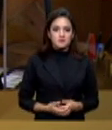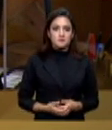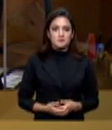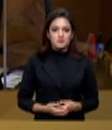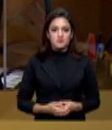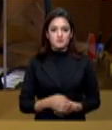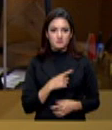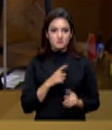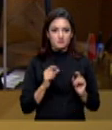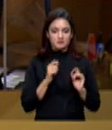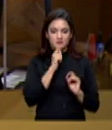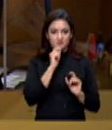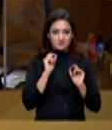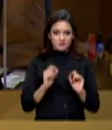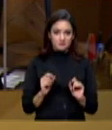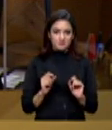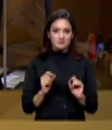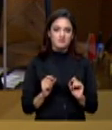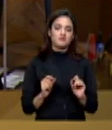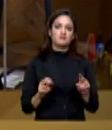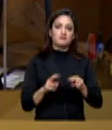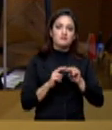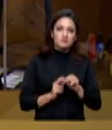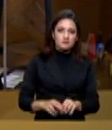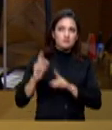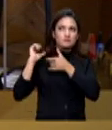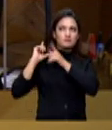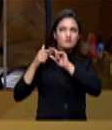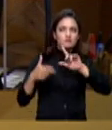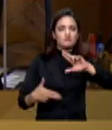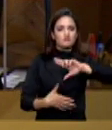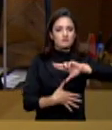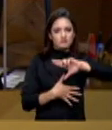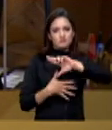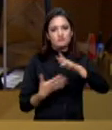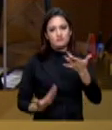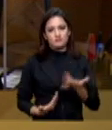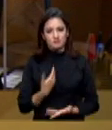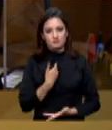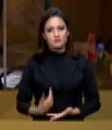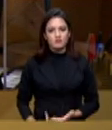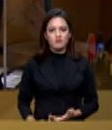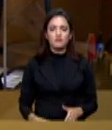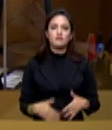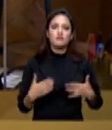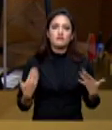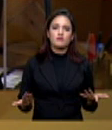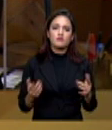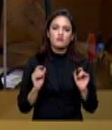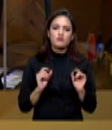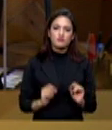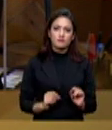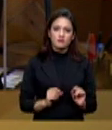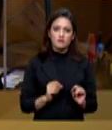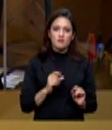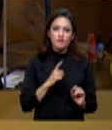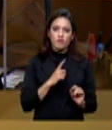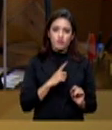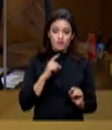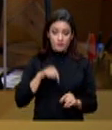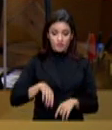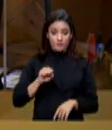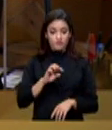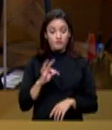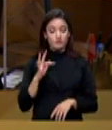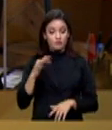na tradição Latina do serviço que o próprio âmbito de cognição dessas